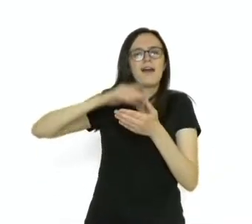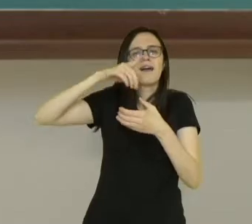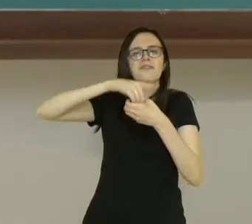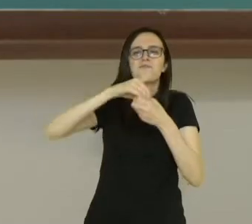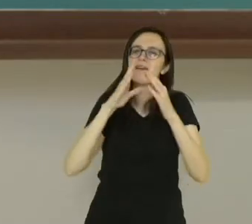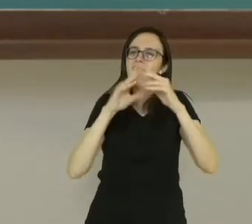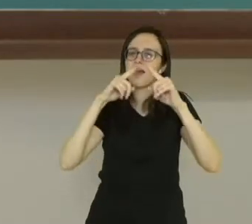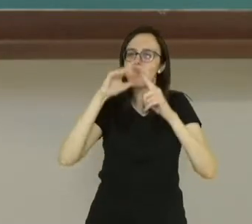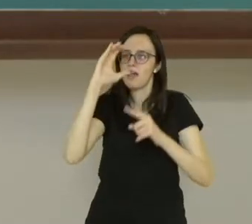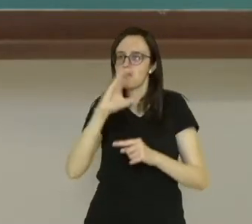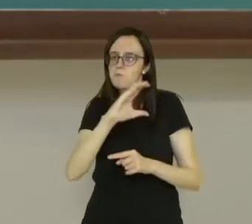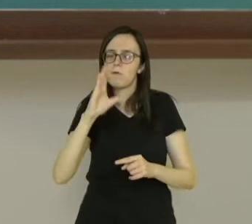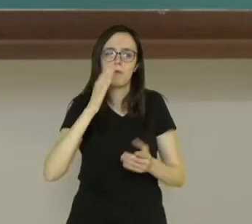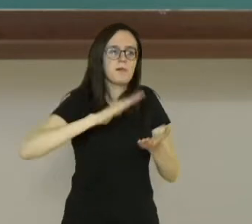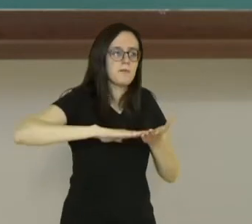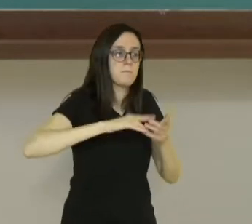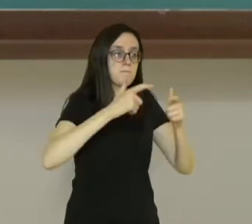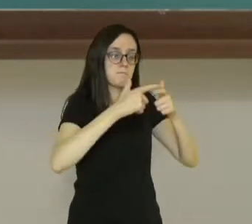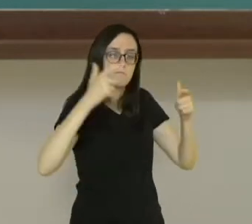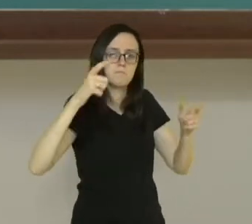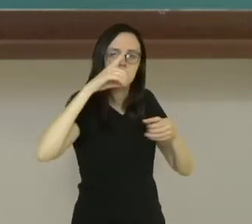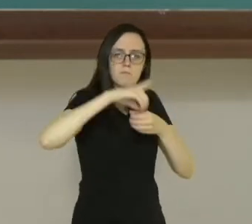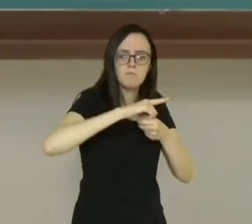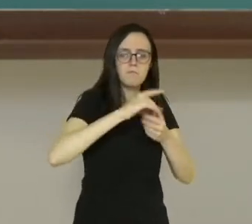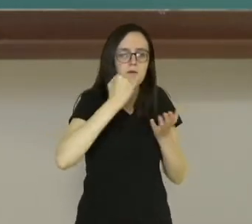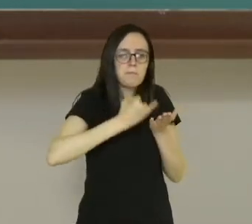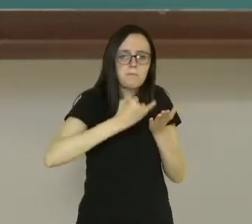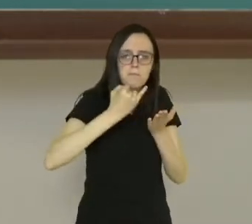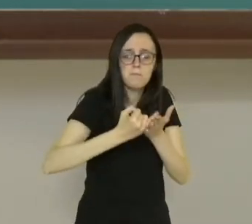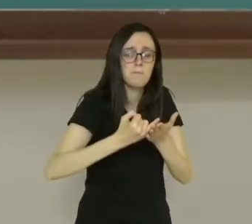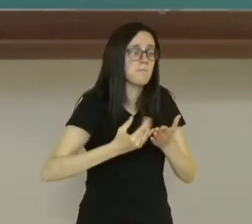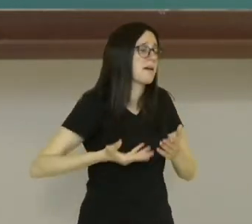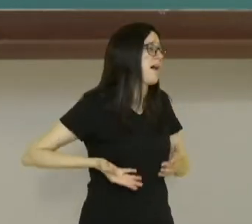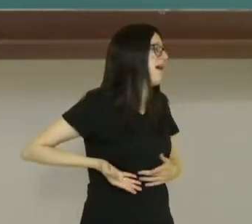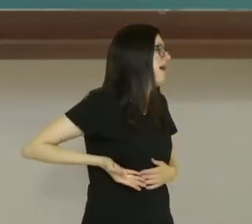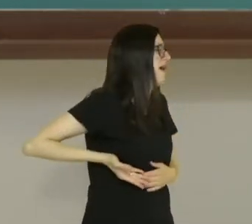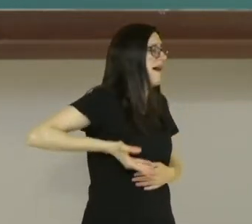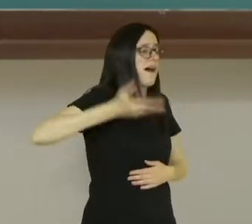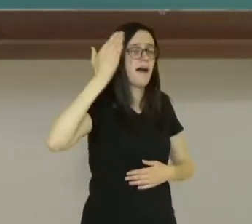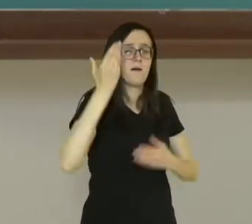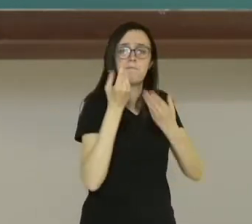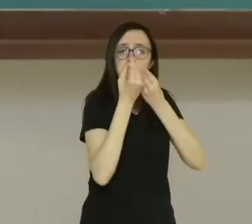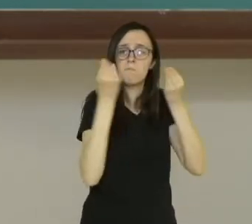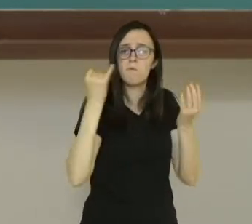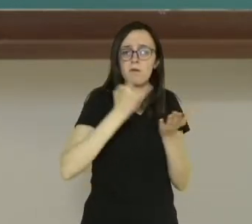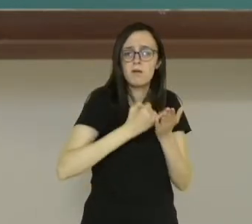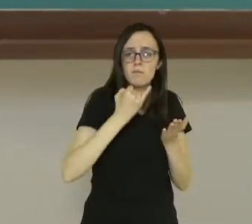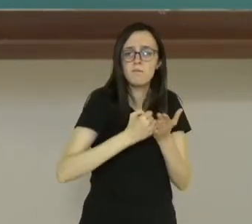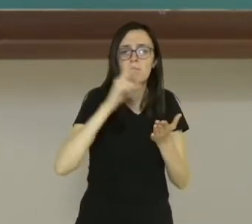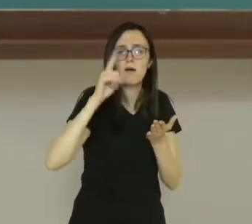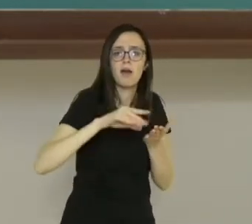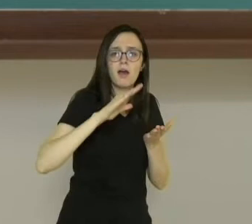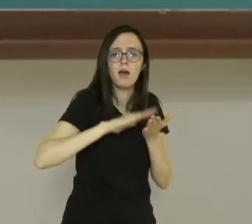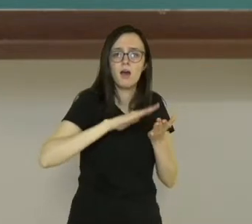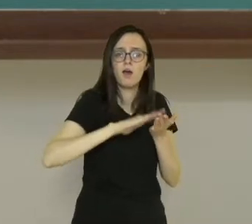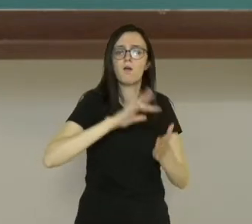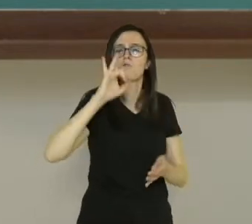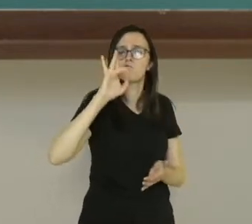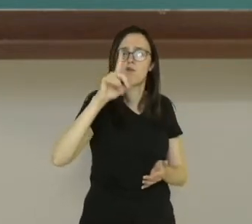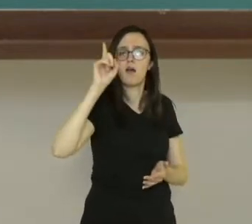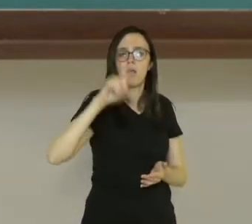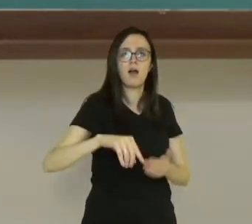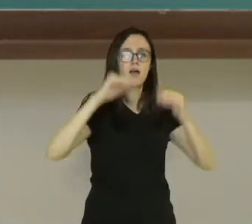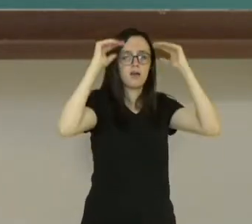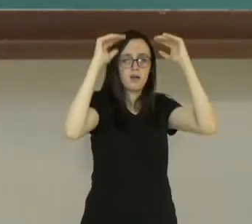Igreja Católica tinha a maioria da população, os impostos altíssimos, né? Muitos dos impostos que eram cobrados apenas para o